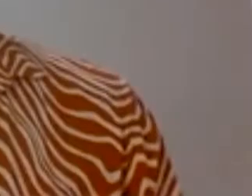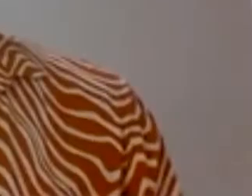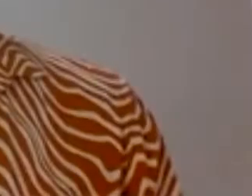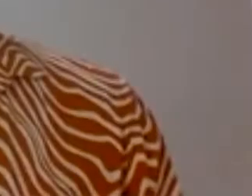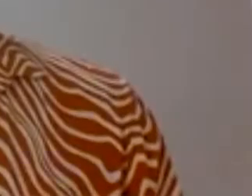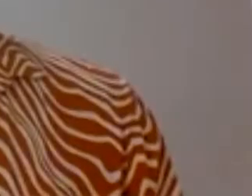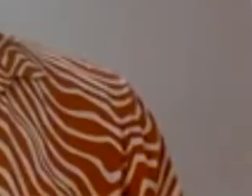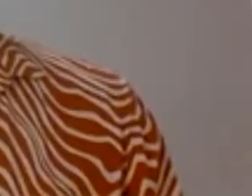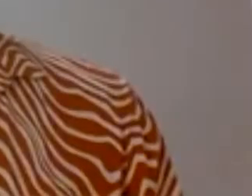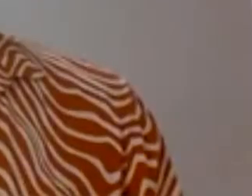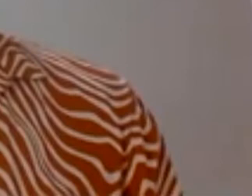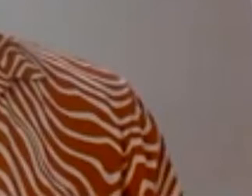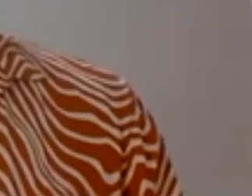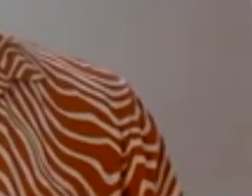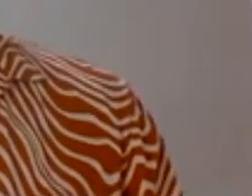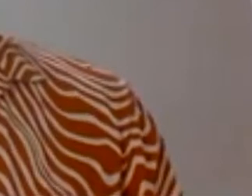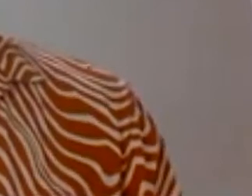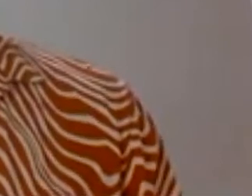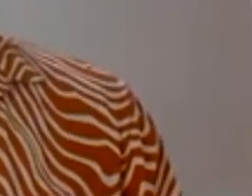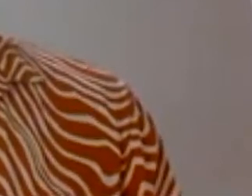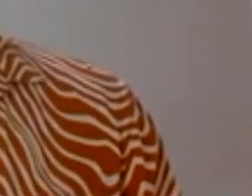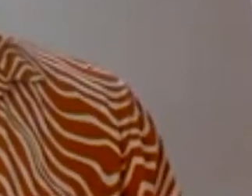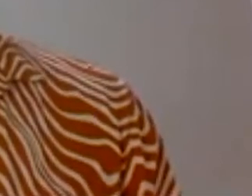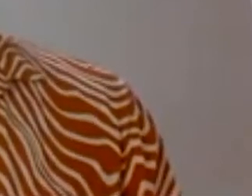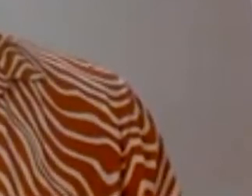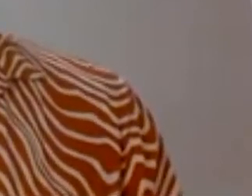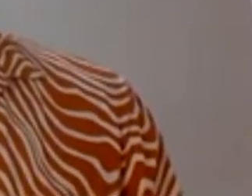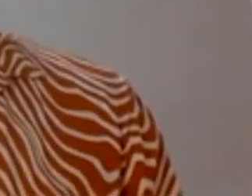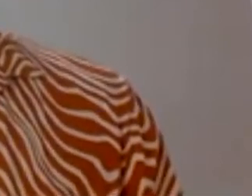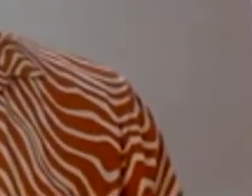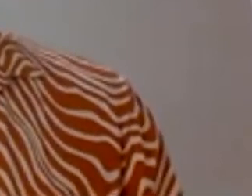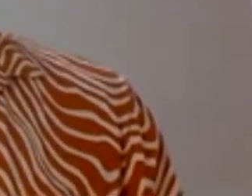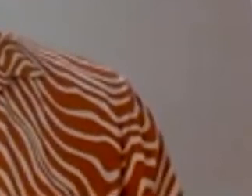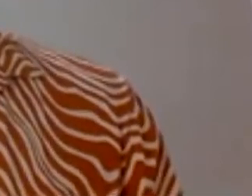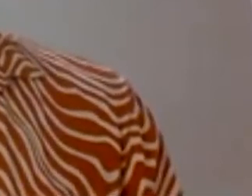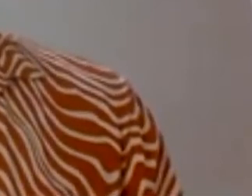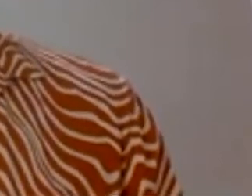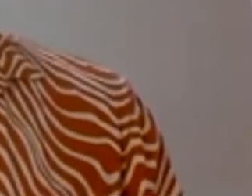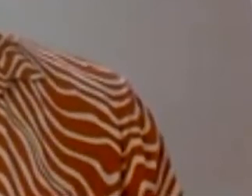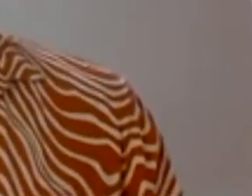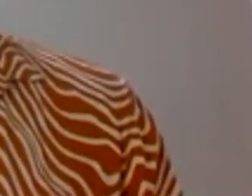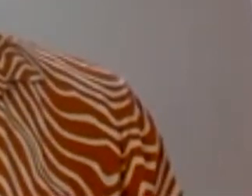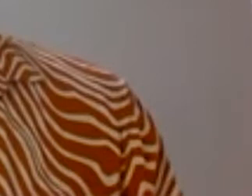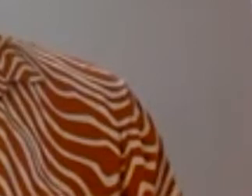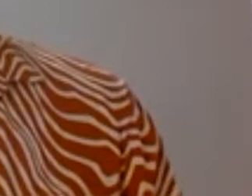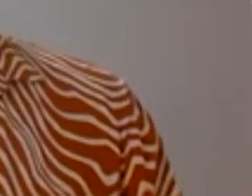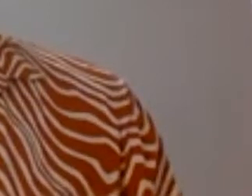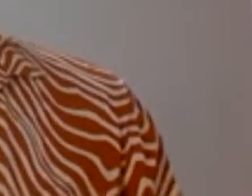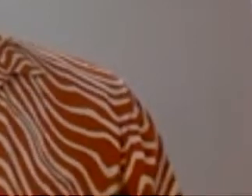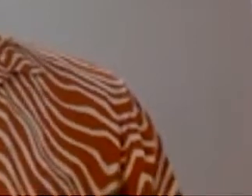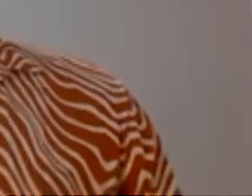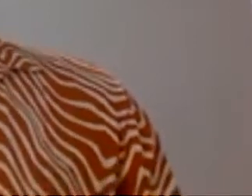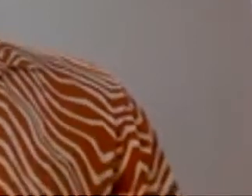Primeiramente, eu gostaria de agradecer a presença de vocês nesse encontro. Sejam bem-vindos e bem-vindas, então, ao segundo encontro do